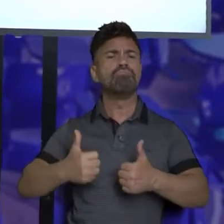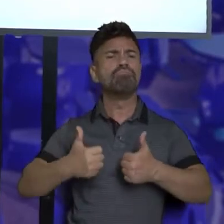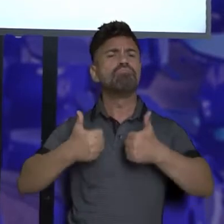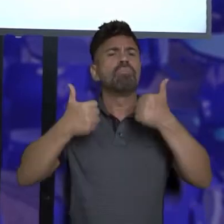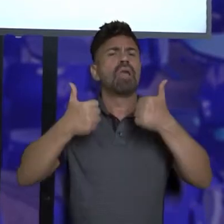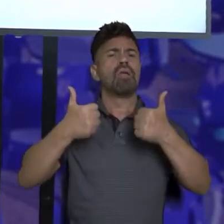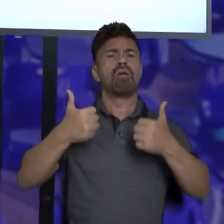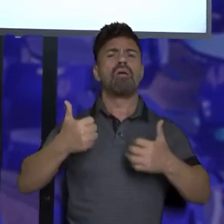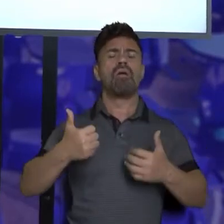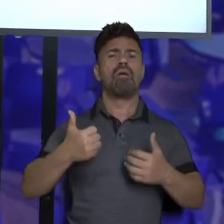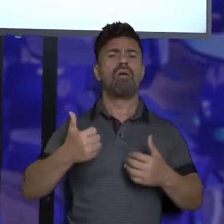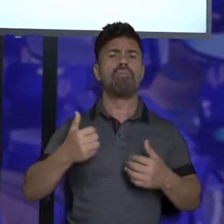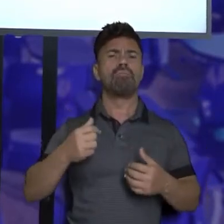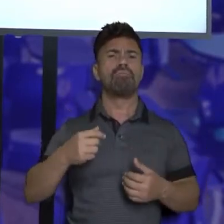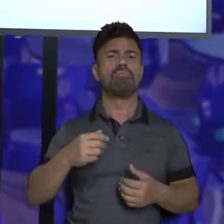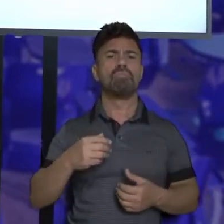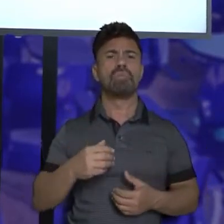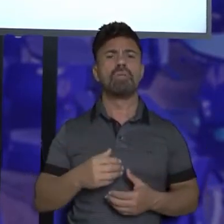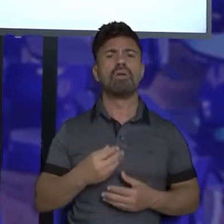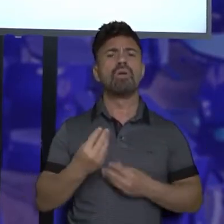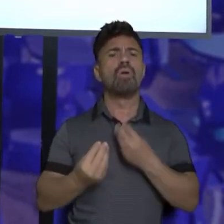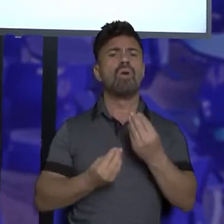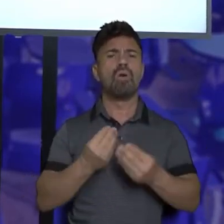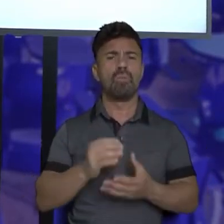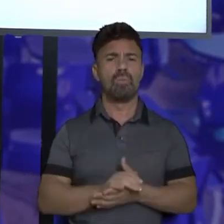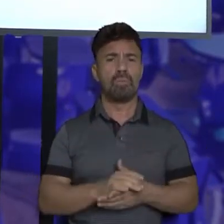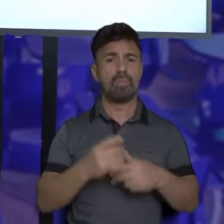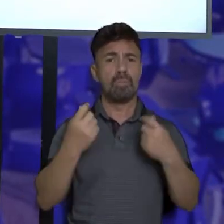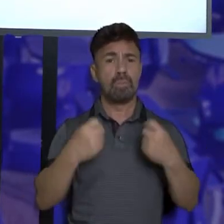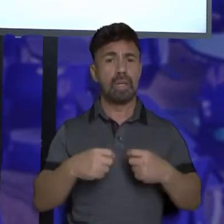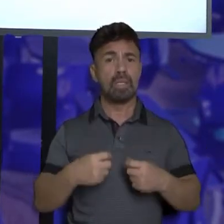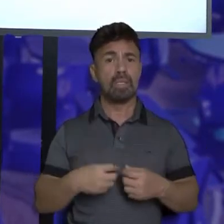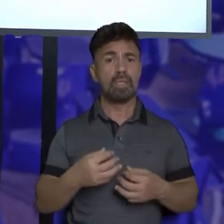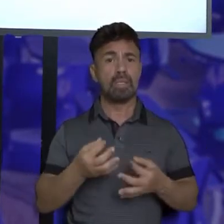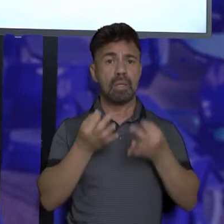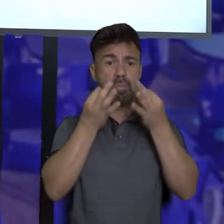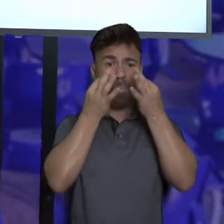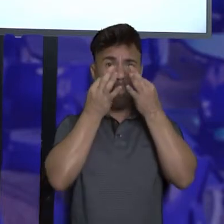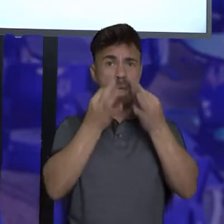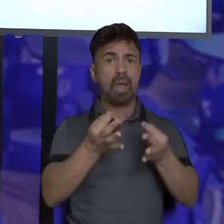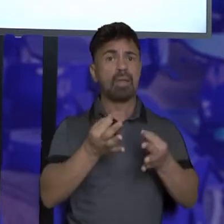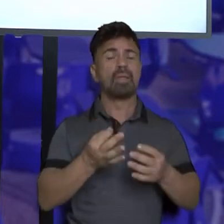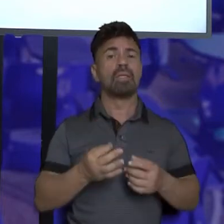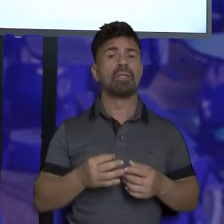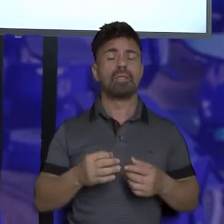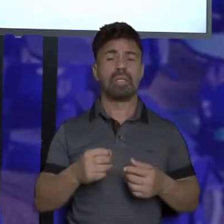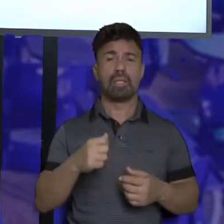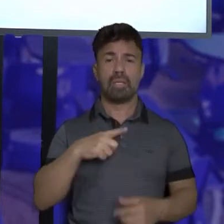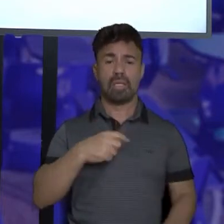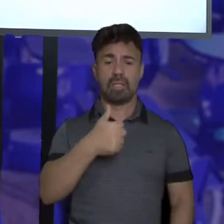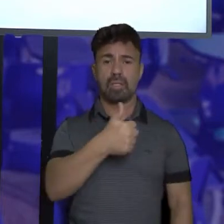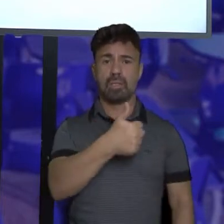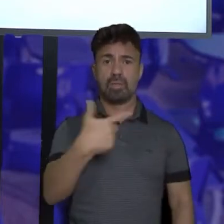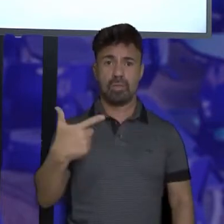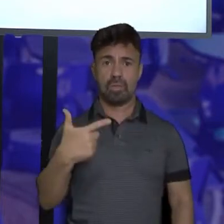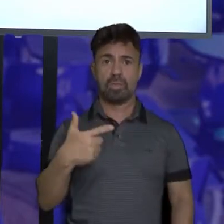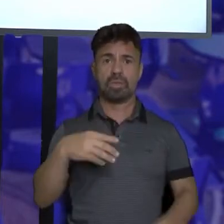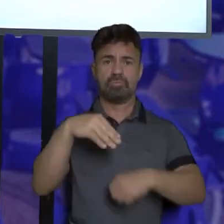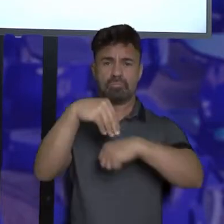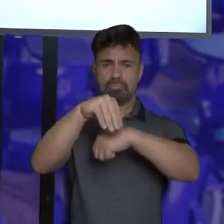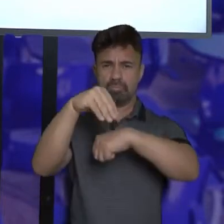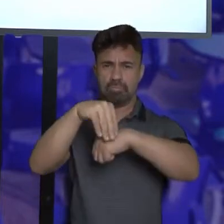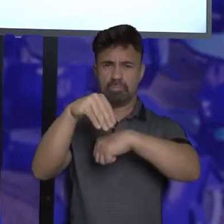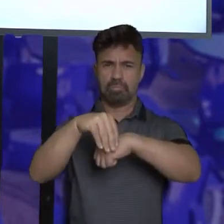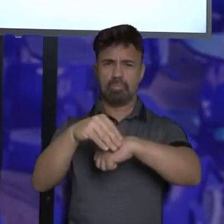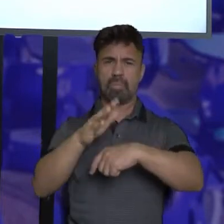aperfeiçoar, melhorar, aumentar o seu conhecimento? Bom, você precisa ficar atento. Aqui tem 12 dicas que vão lhe ajudar. Você pode